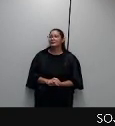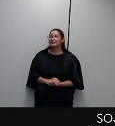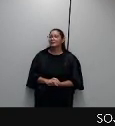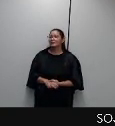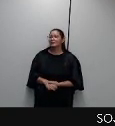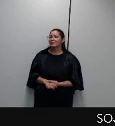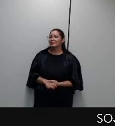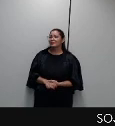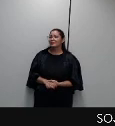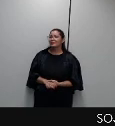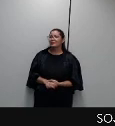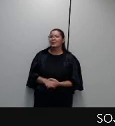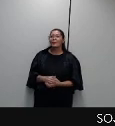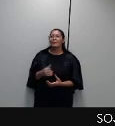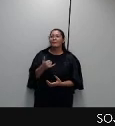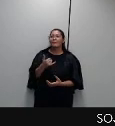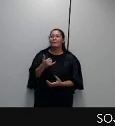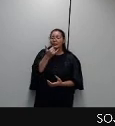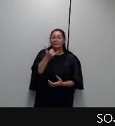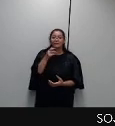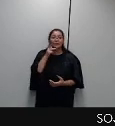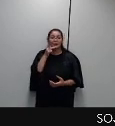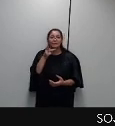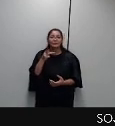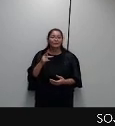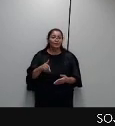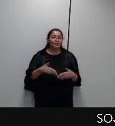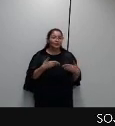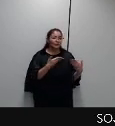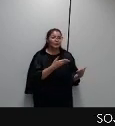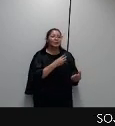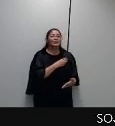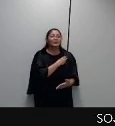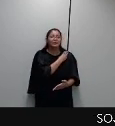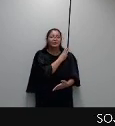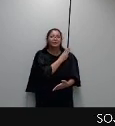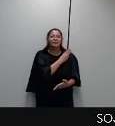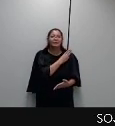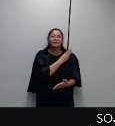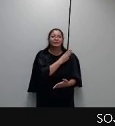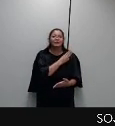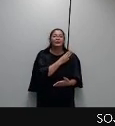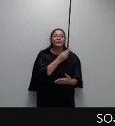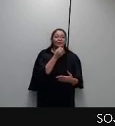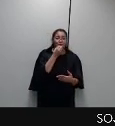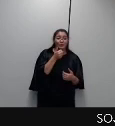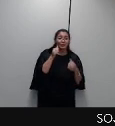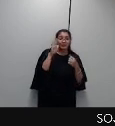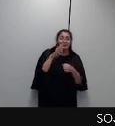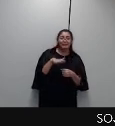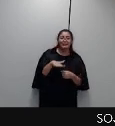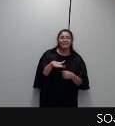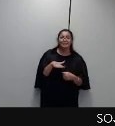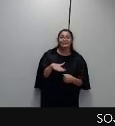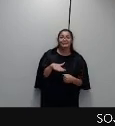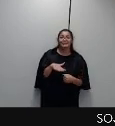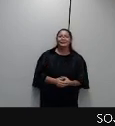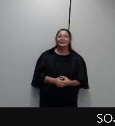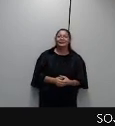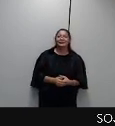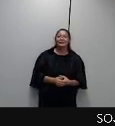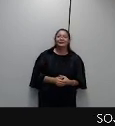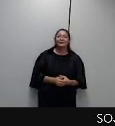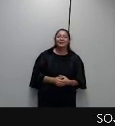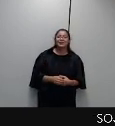e eu passo em sua palavra ao Ministro Benedito já é para botar né já volta acabou